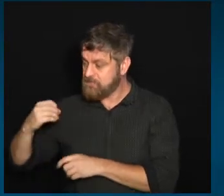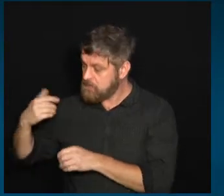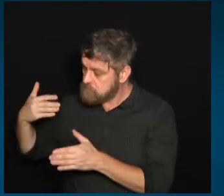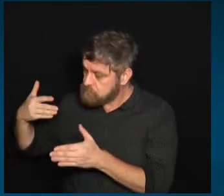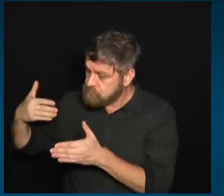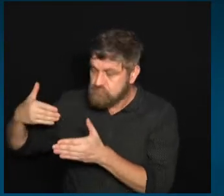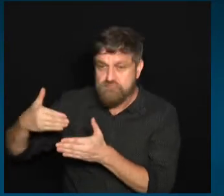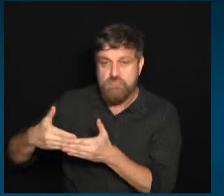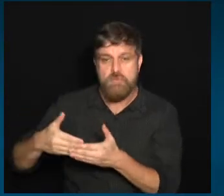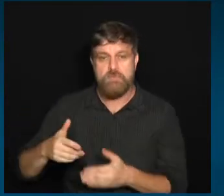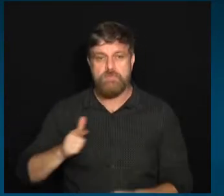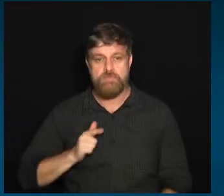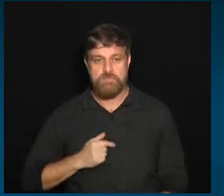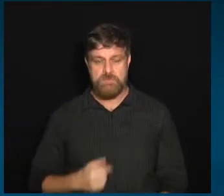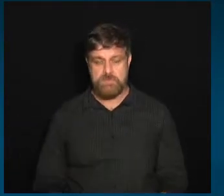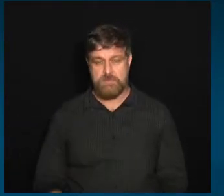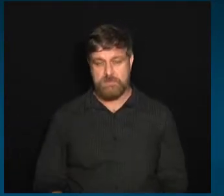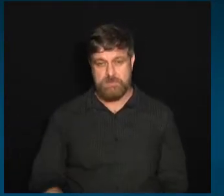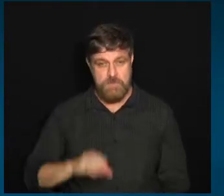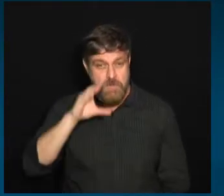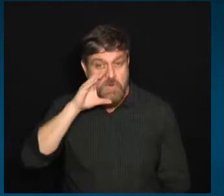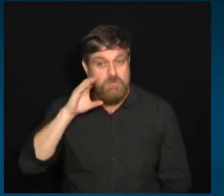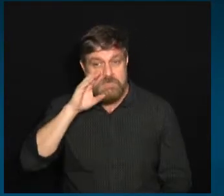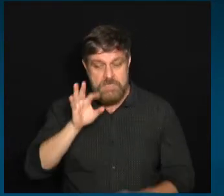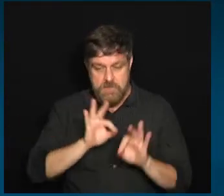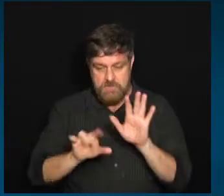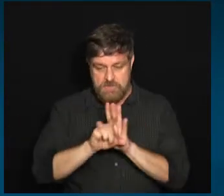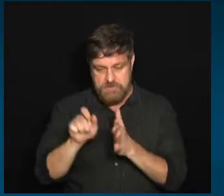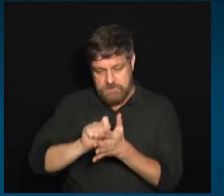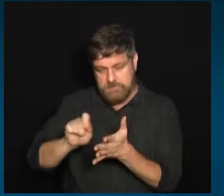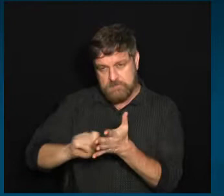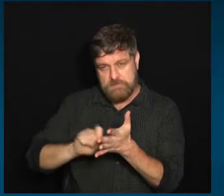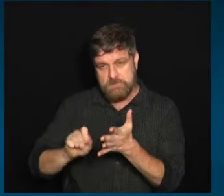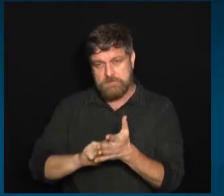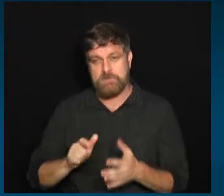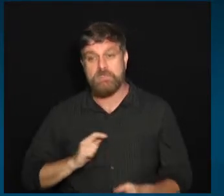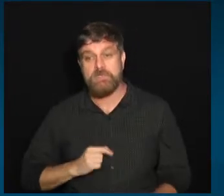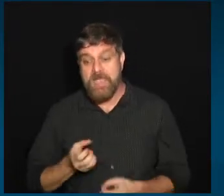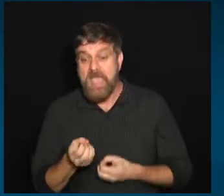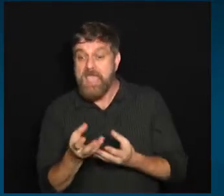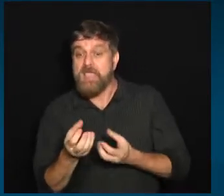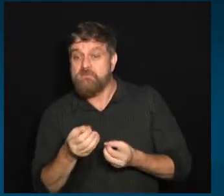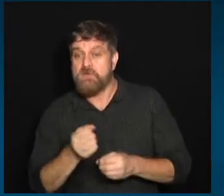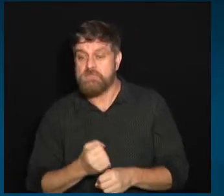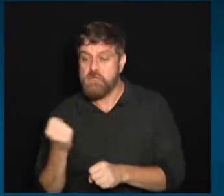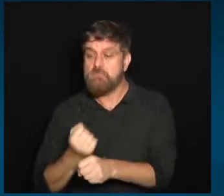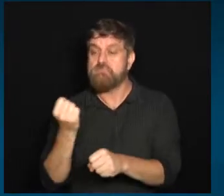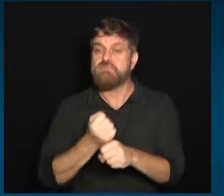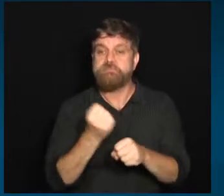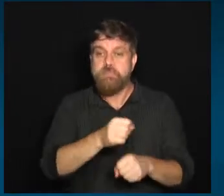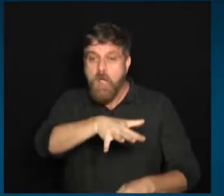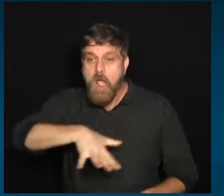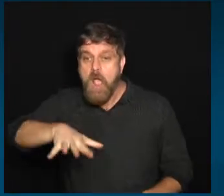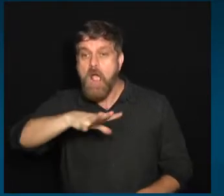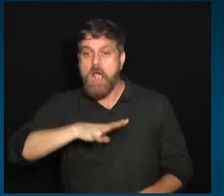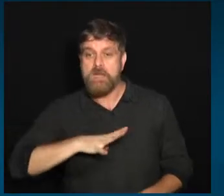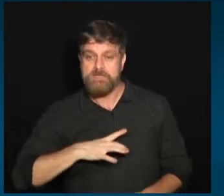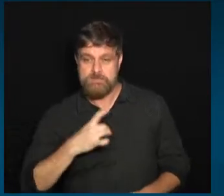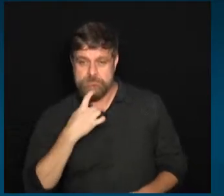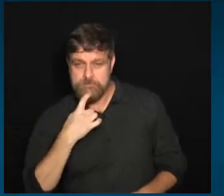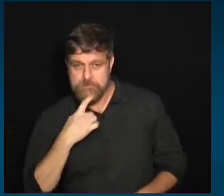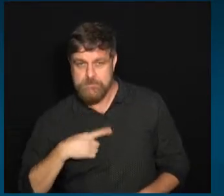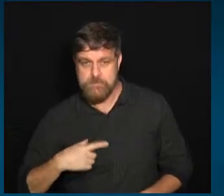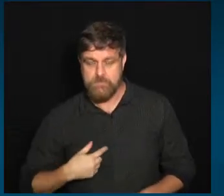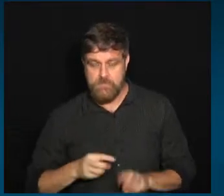discussão o projeto do vereador Luiz Cirilo, que dispõe sobre o acesso às informações a respeito de obras públicas no município de Campinas por meio